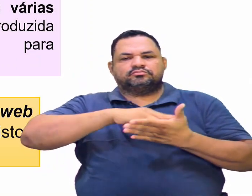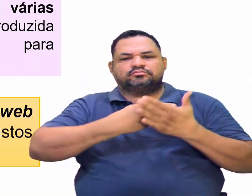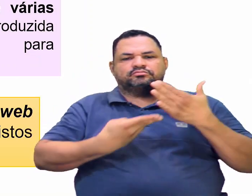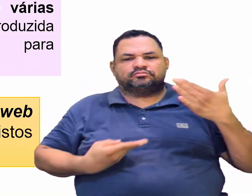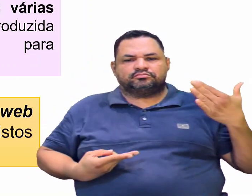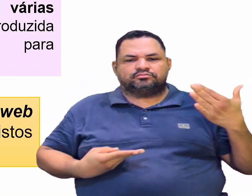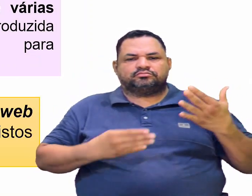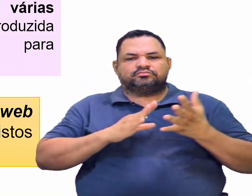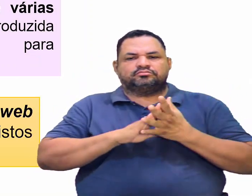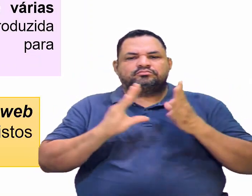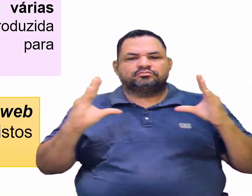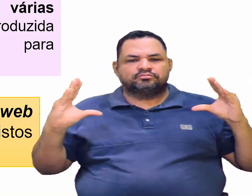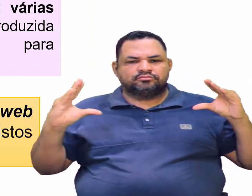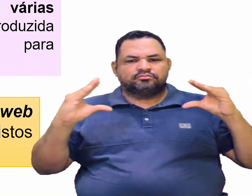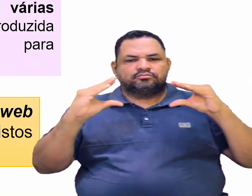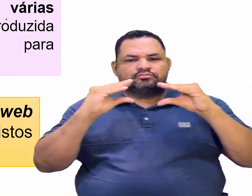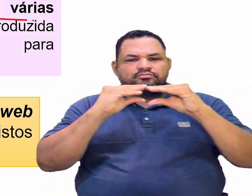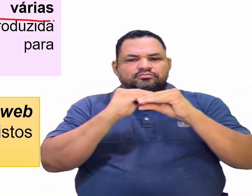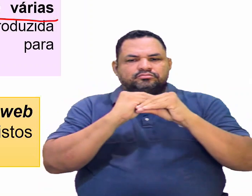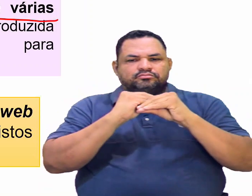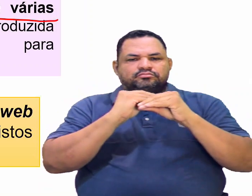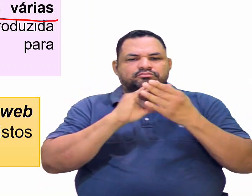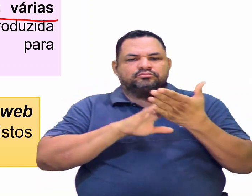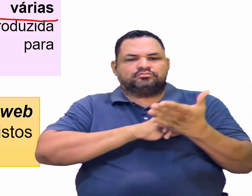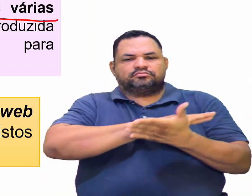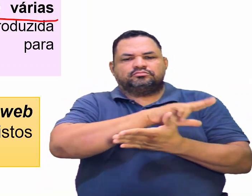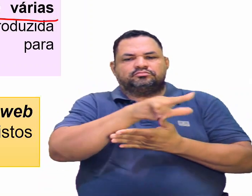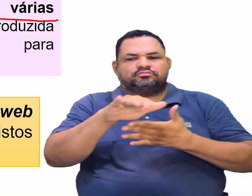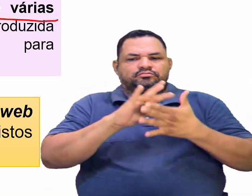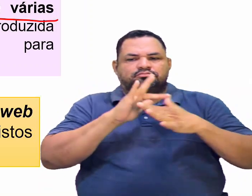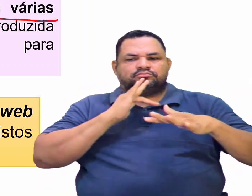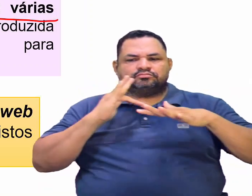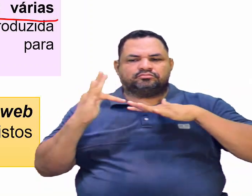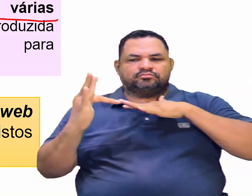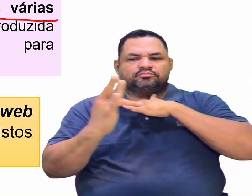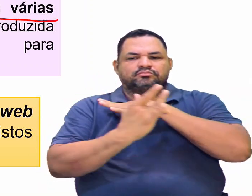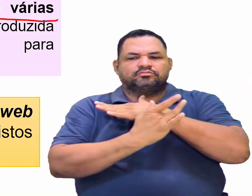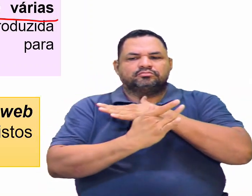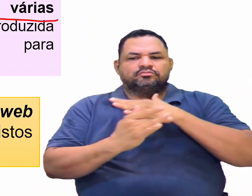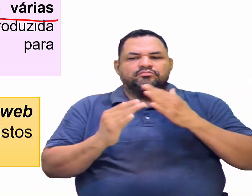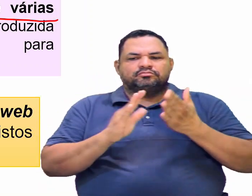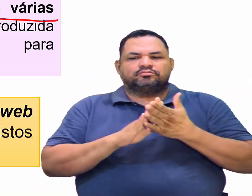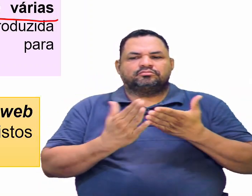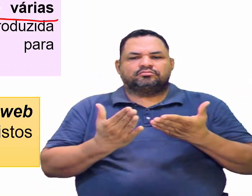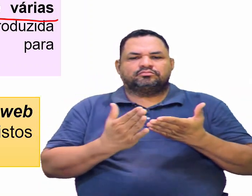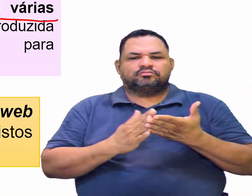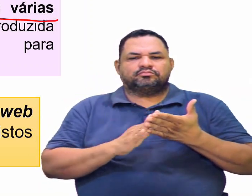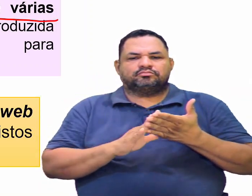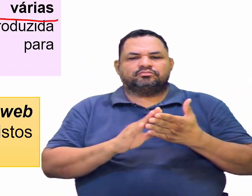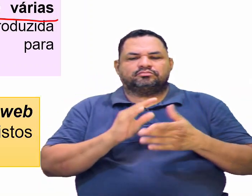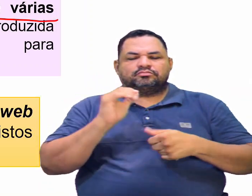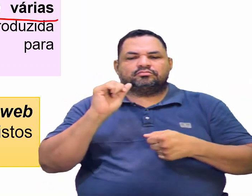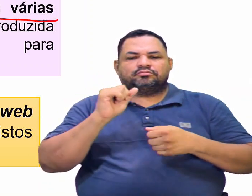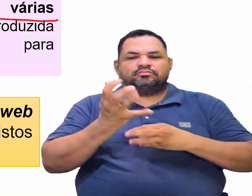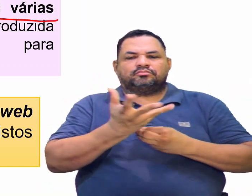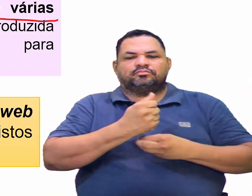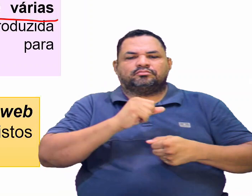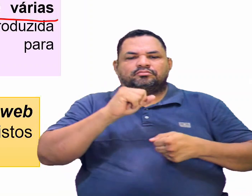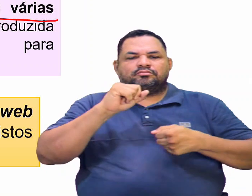tradução. Ou seja, é uma síntese de várias mídias. A arte produzida na